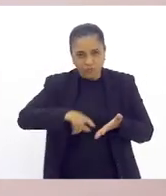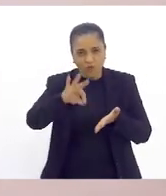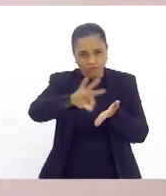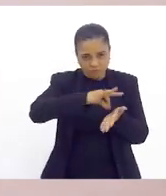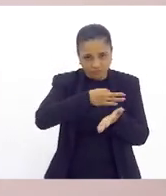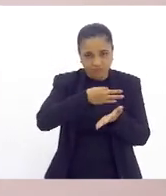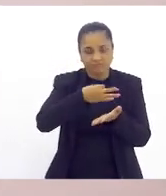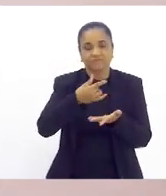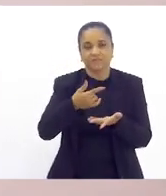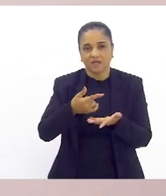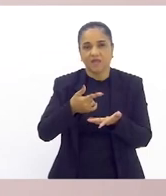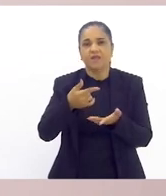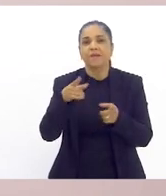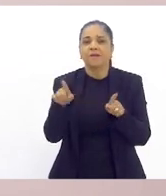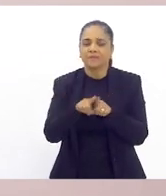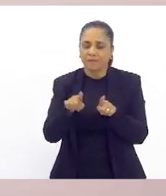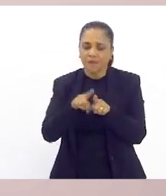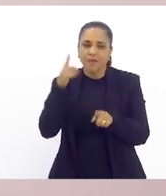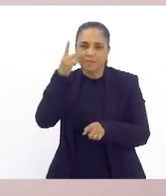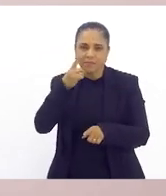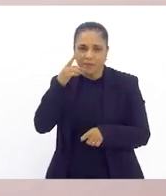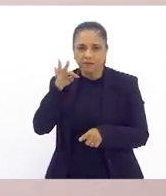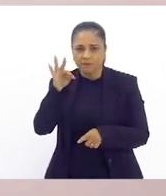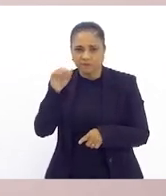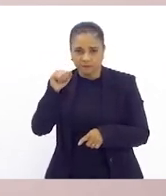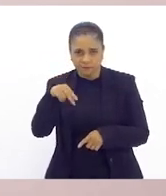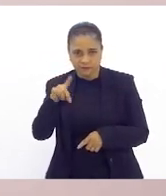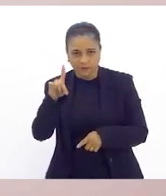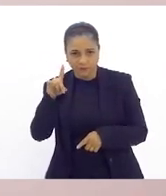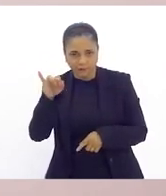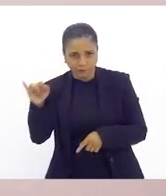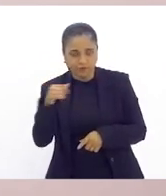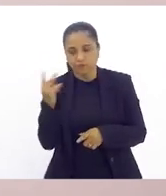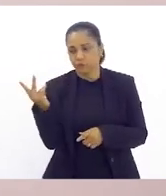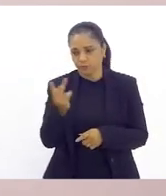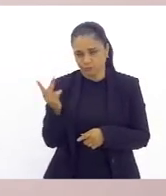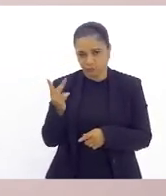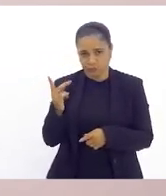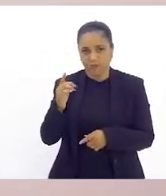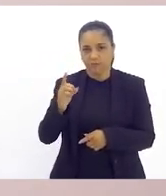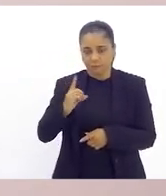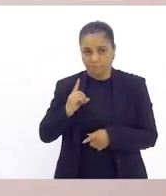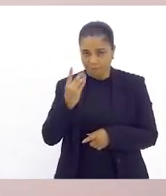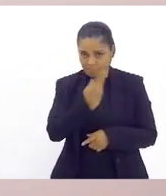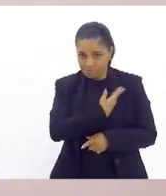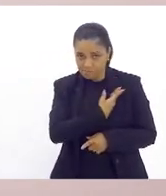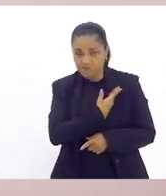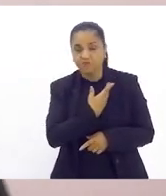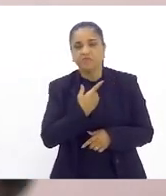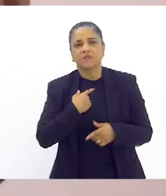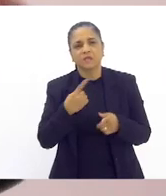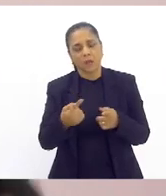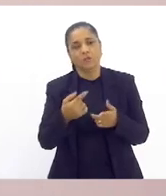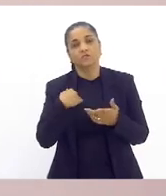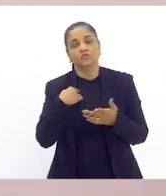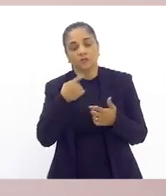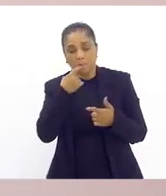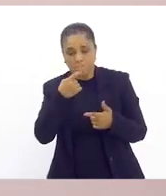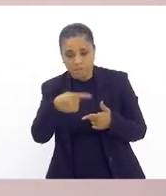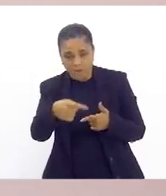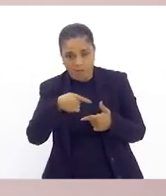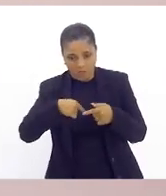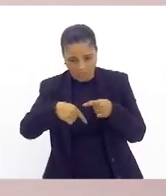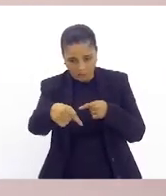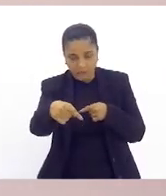permito também fazer o atendimento aí ao ao que os dois comentaram né Sim a gente se aproxima Andréia também comentou